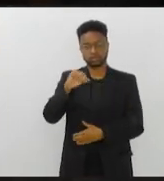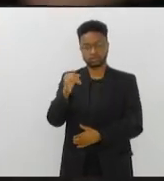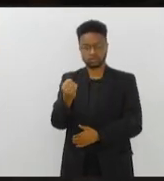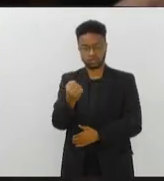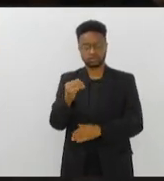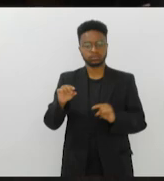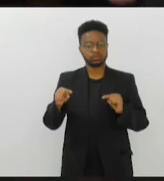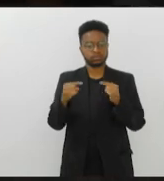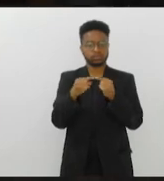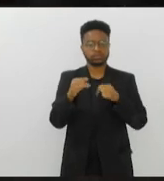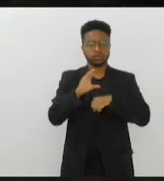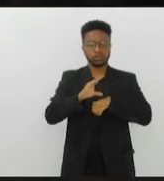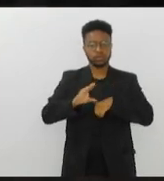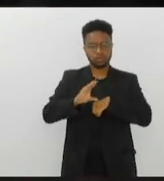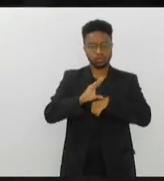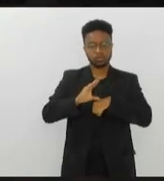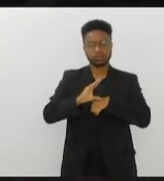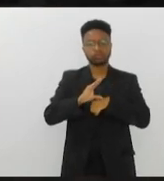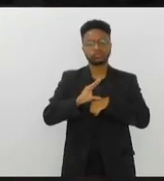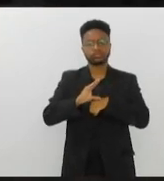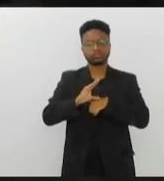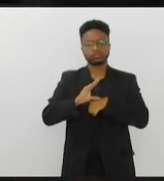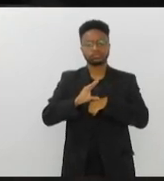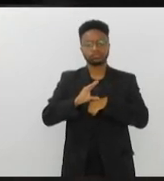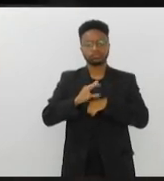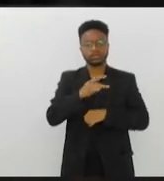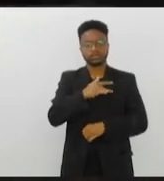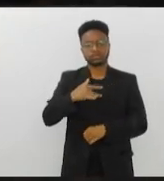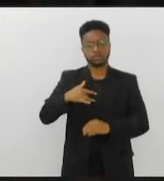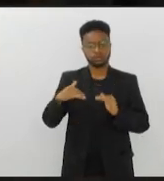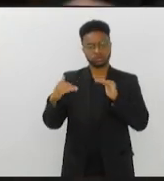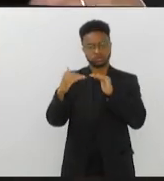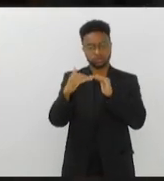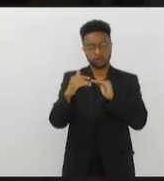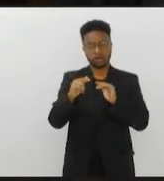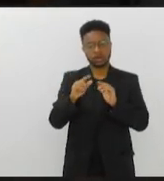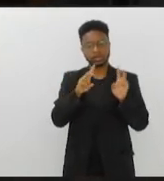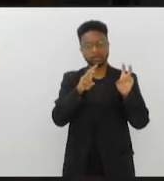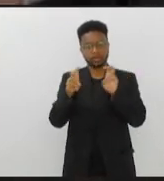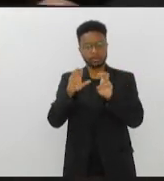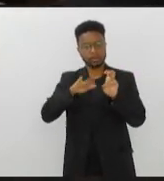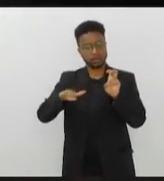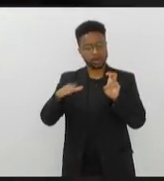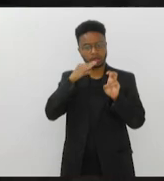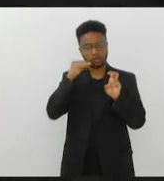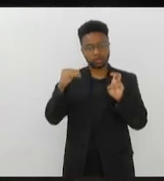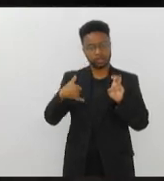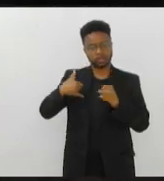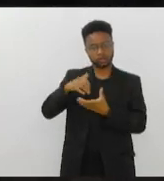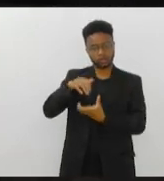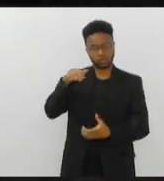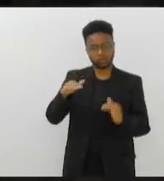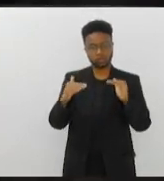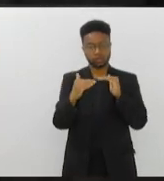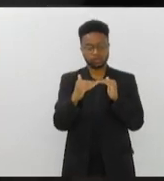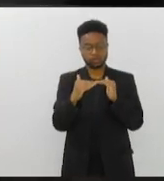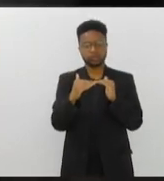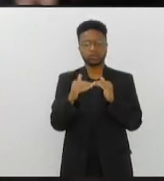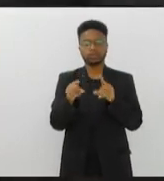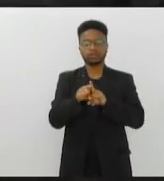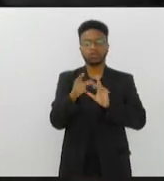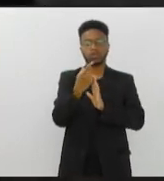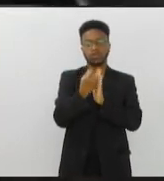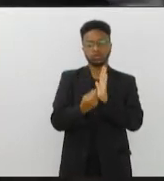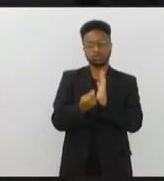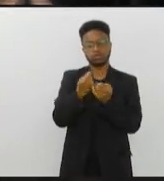pela constitucionalidade, de saúde favorável, de assuntos da criança, adolescente e do idoso favorável, e de